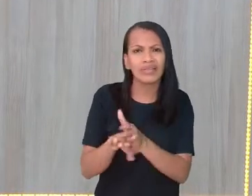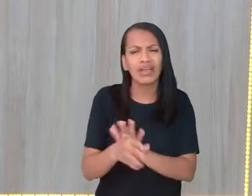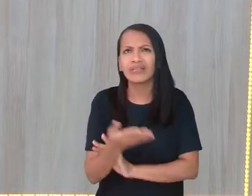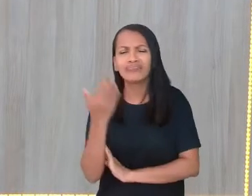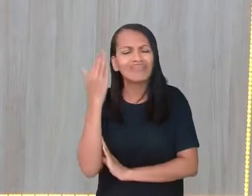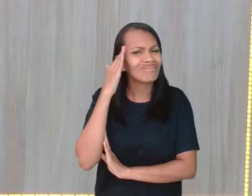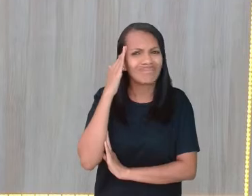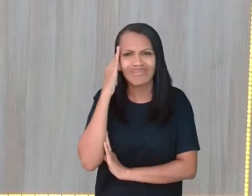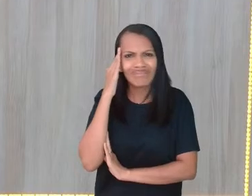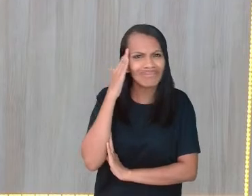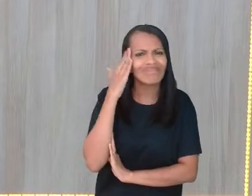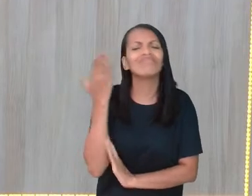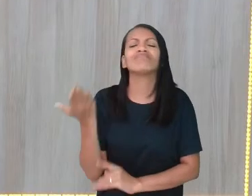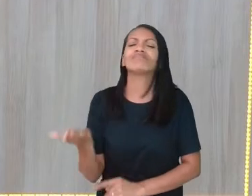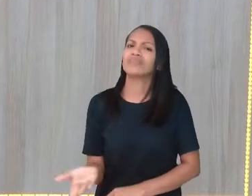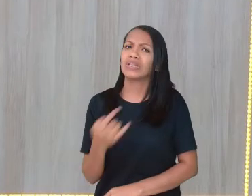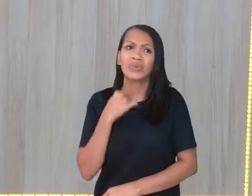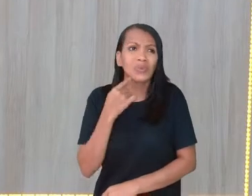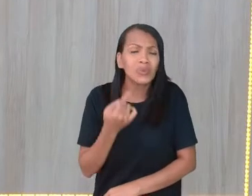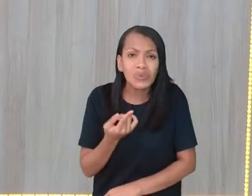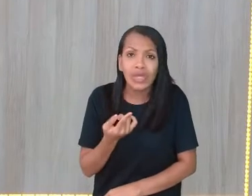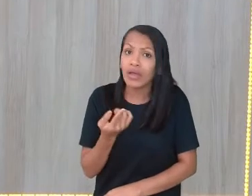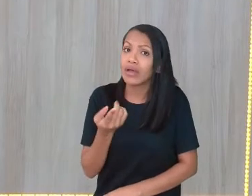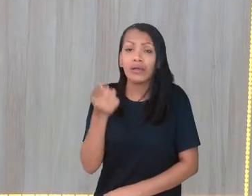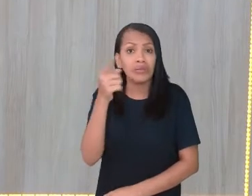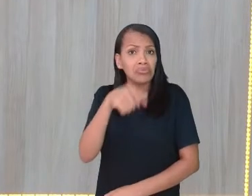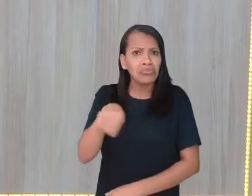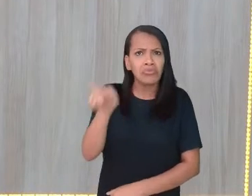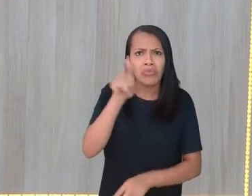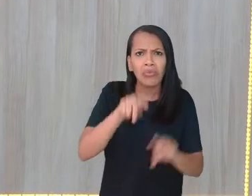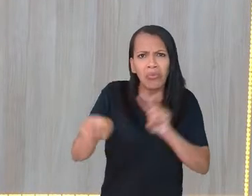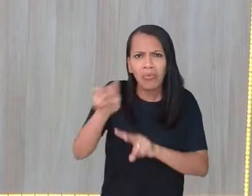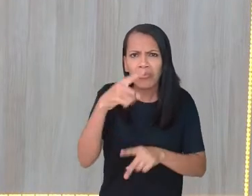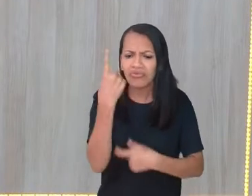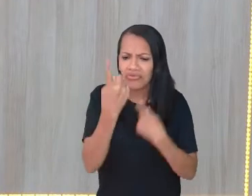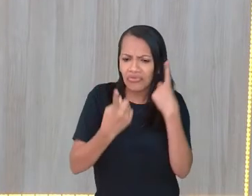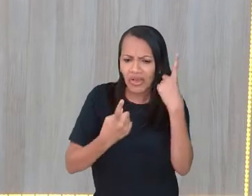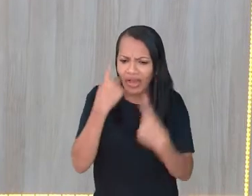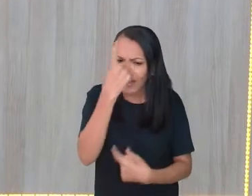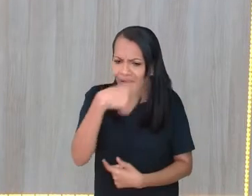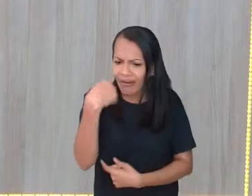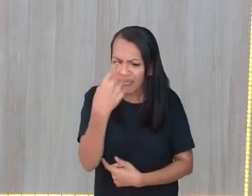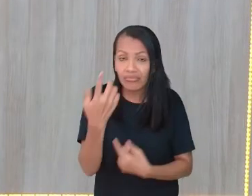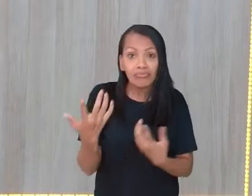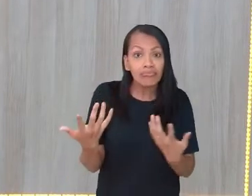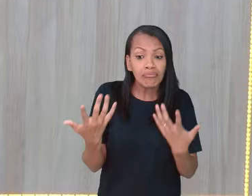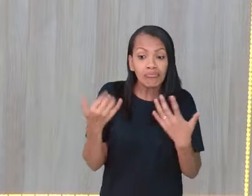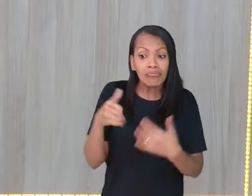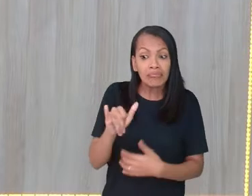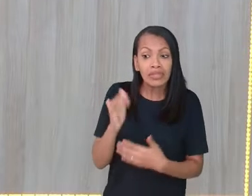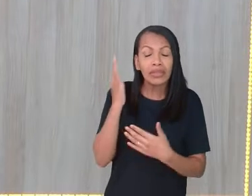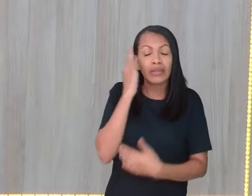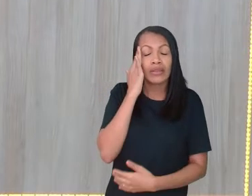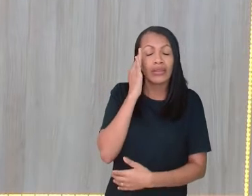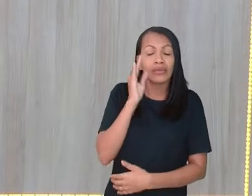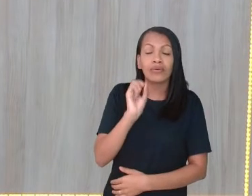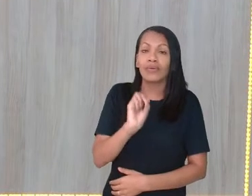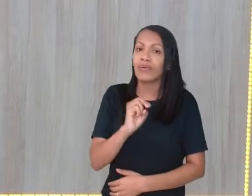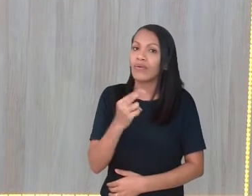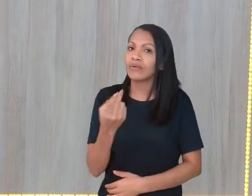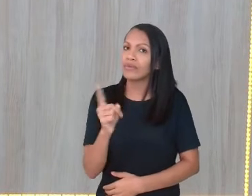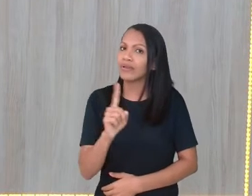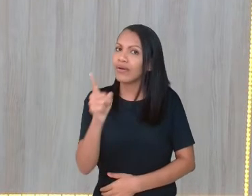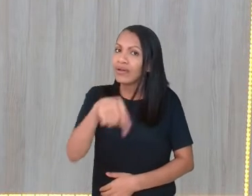conseguindo compreender, a gente não tem como ver a sua carinha assim de aflição, se o negócio está dando certo ou não. Então, é muito importante que vocês